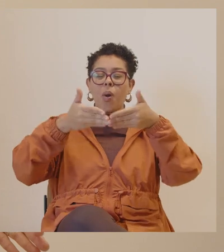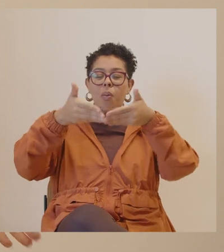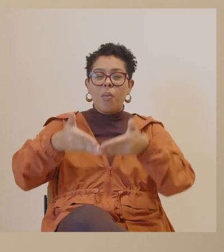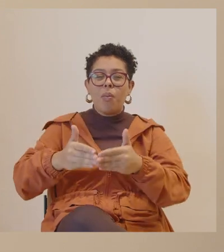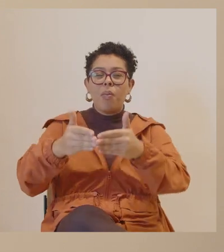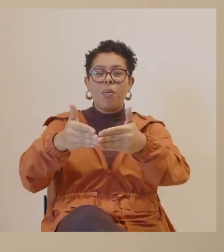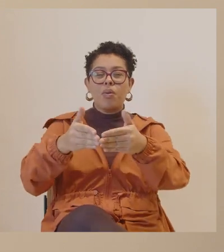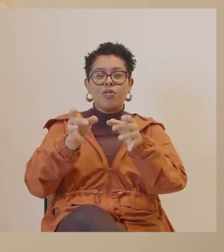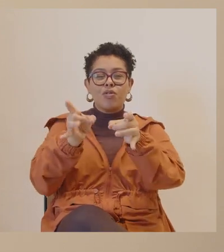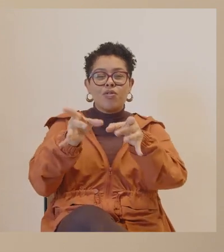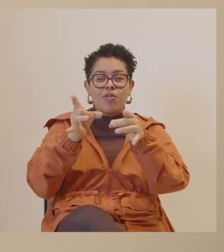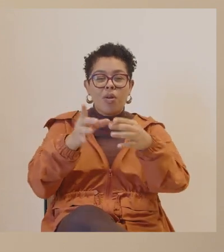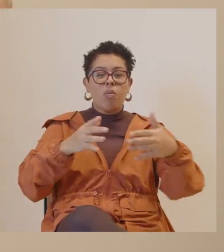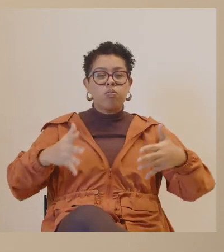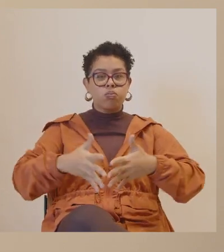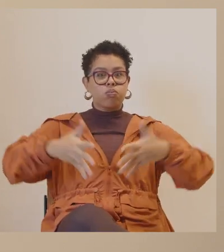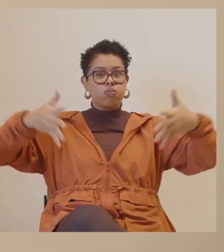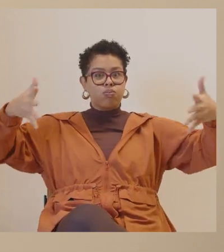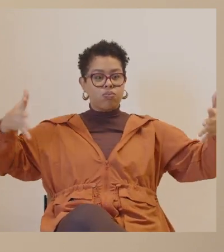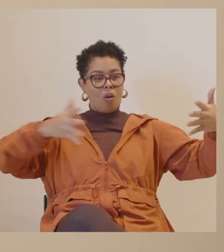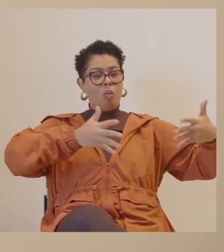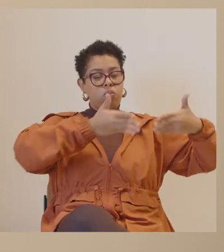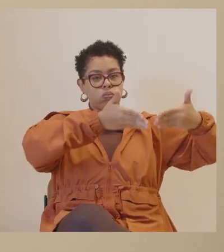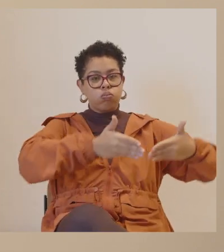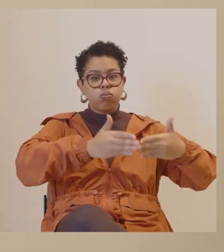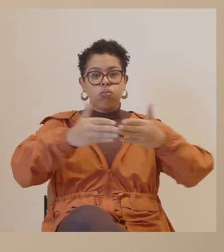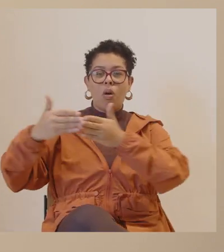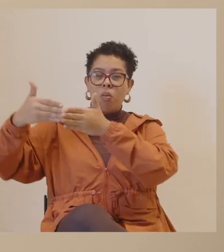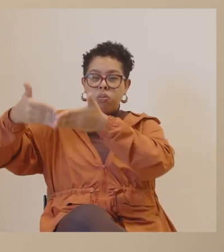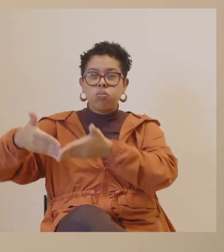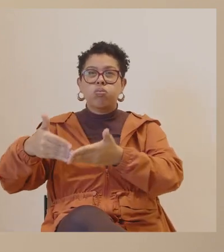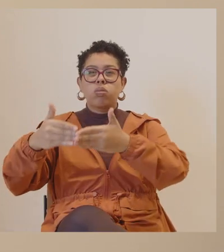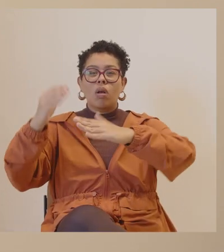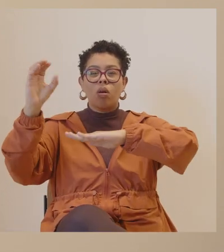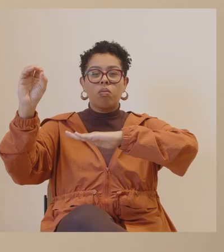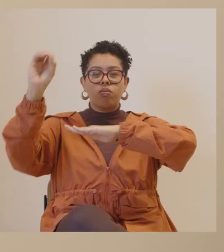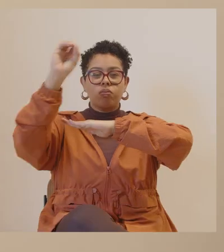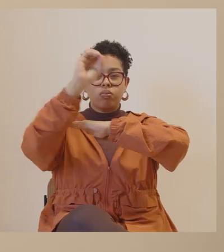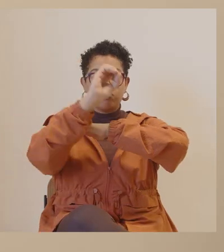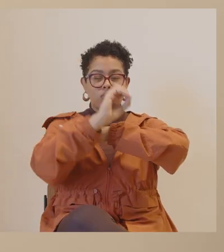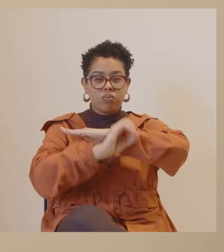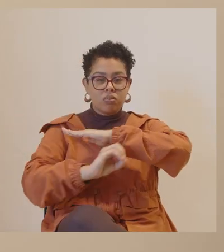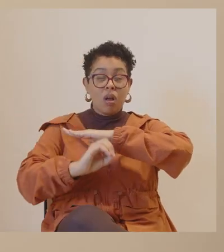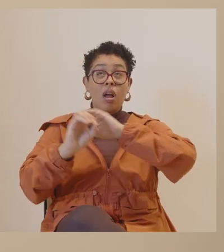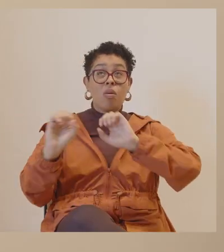comercial, com grandes navios, grandes embarcações e assim por diante.